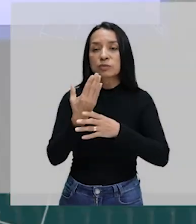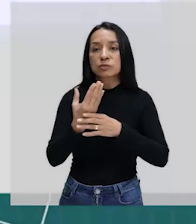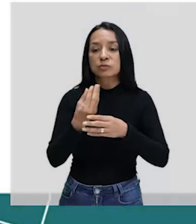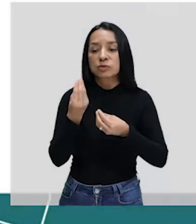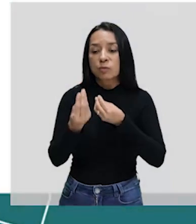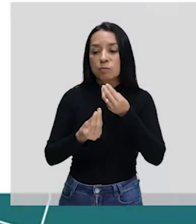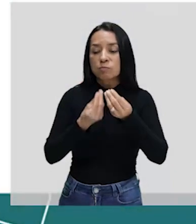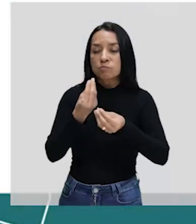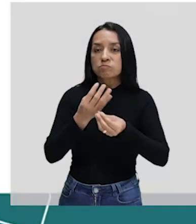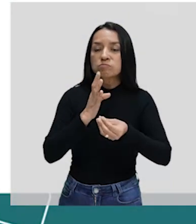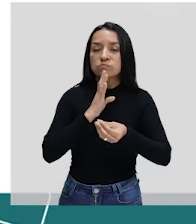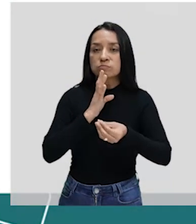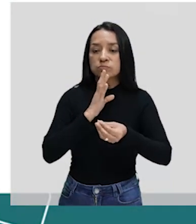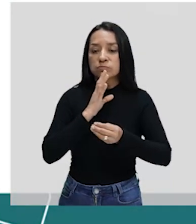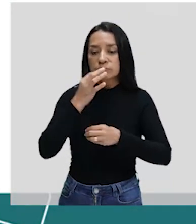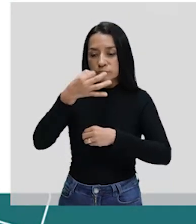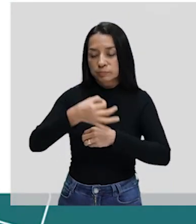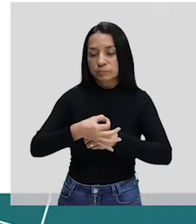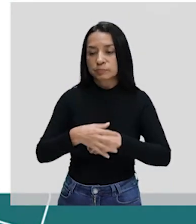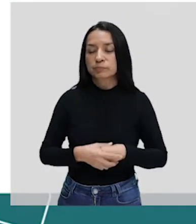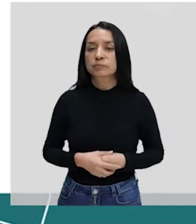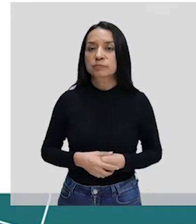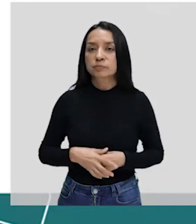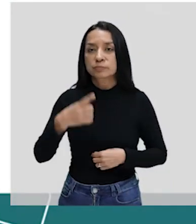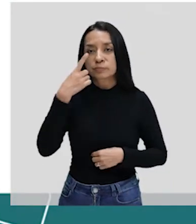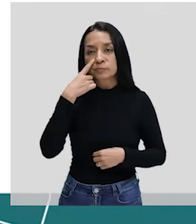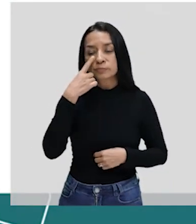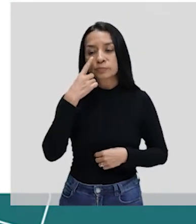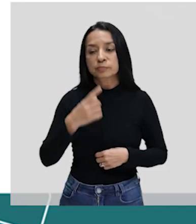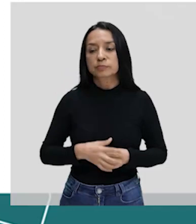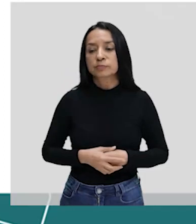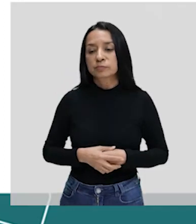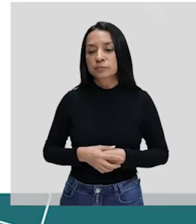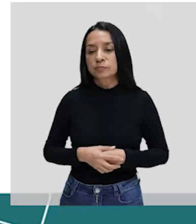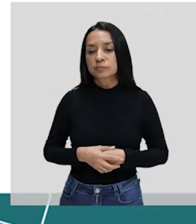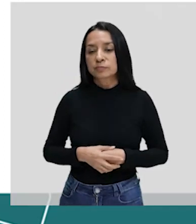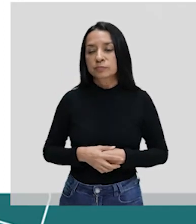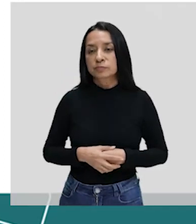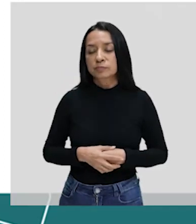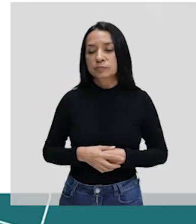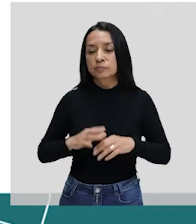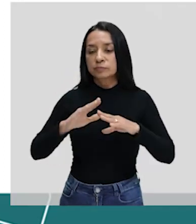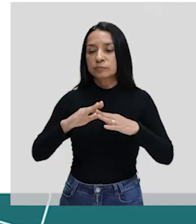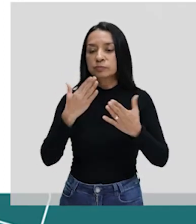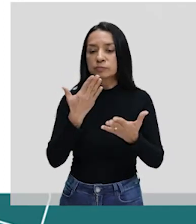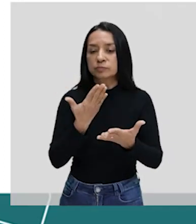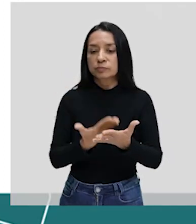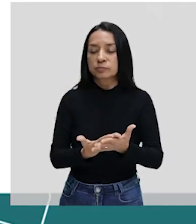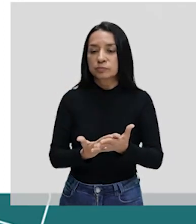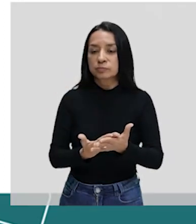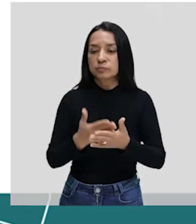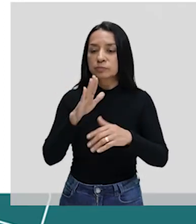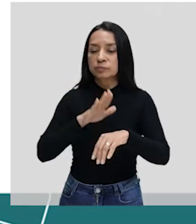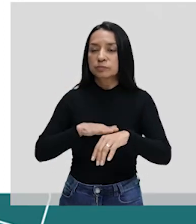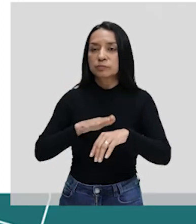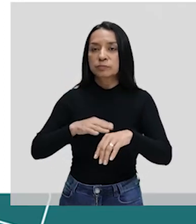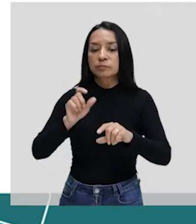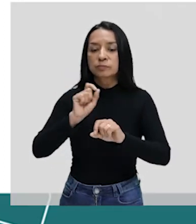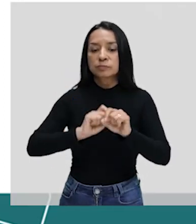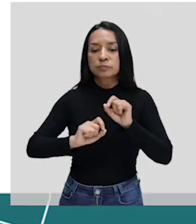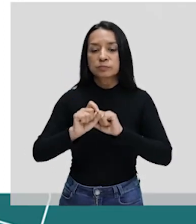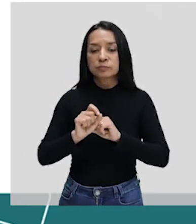conhecimento. Correto? Então, veja só, a esta escola nós chamamos